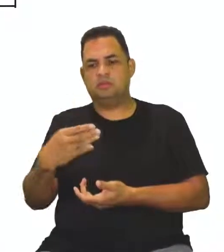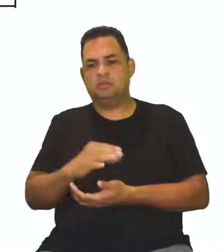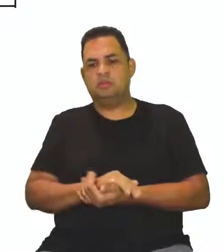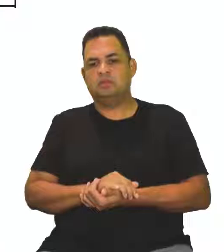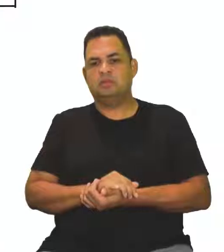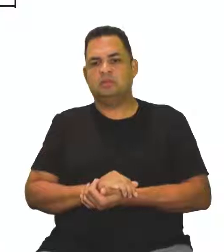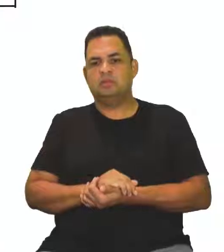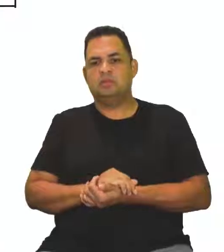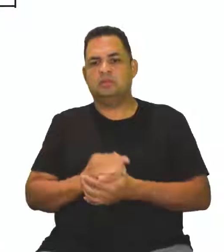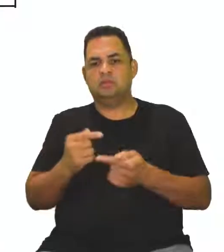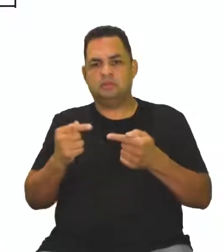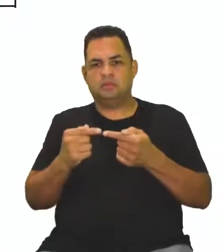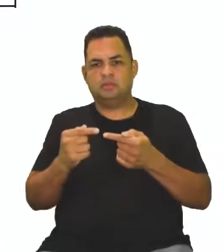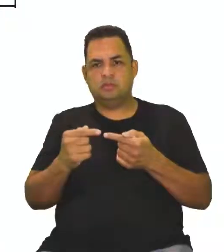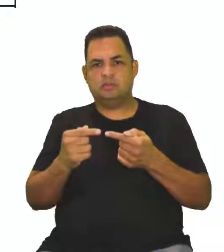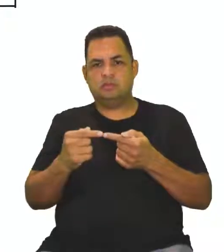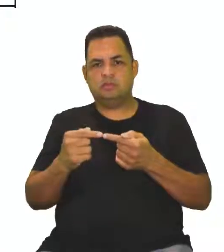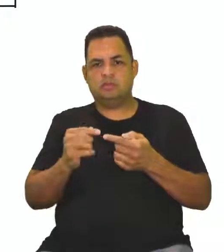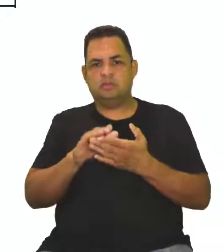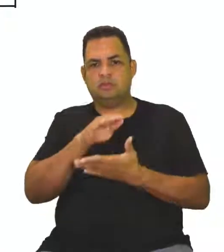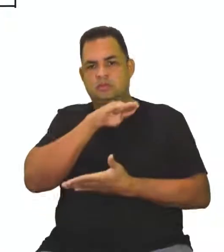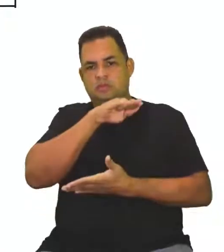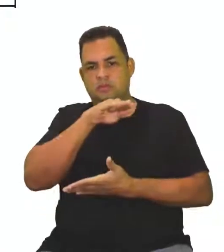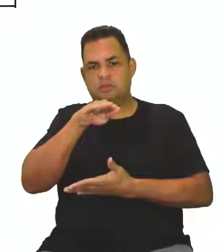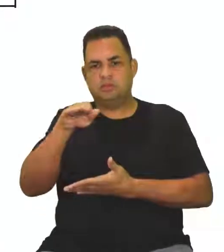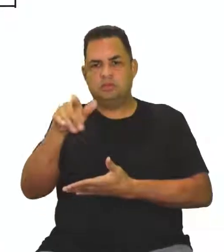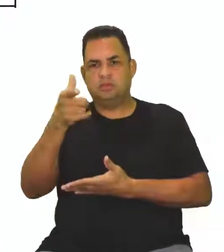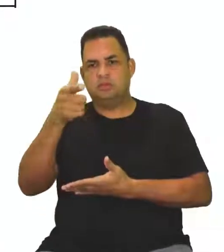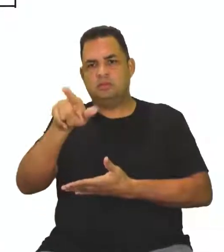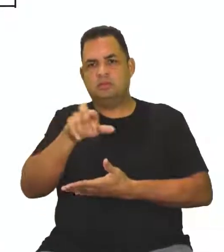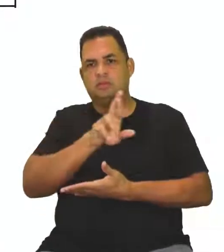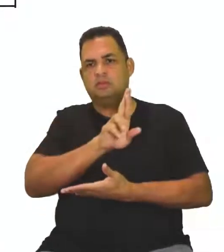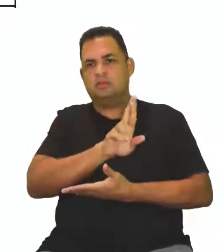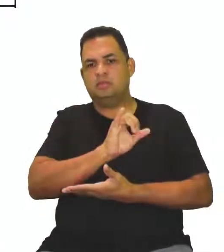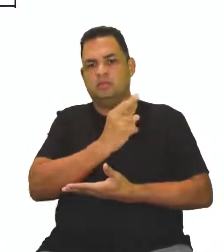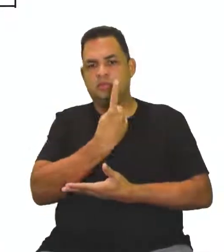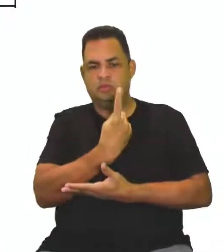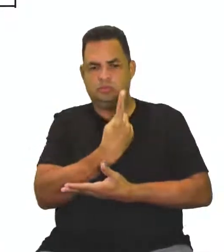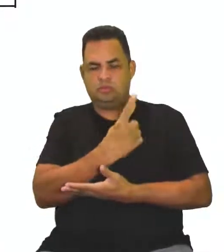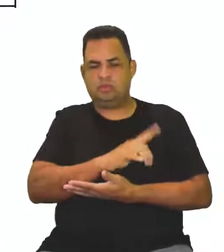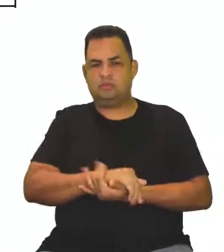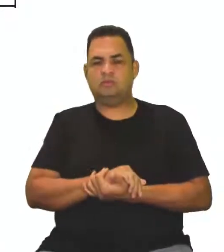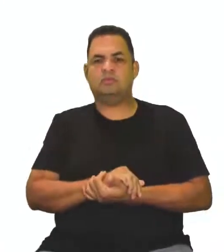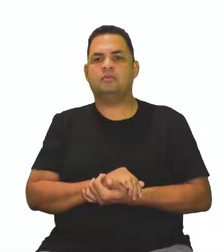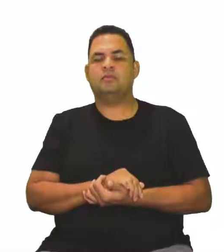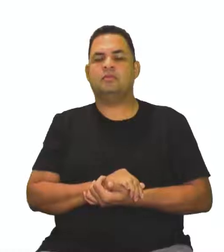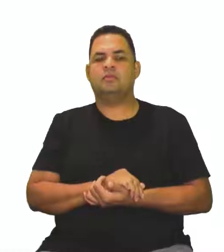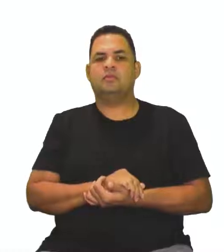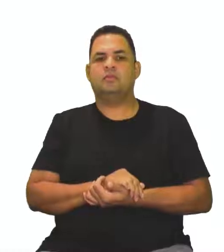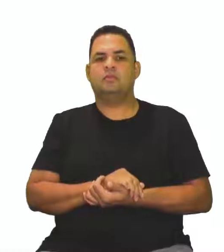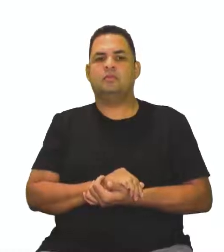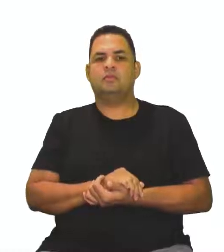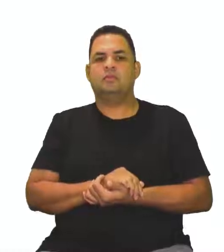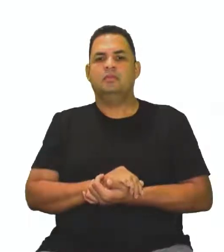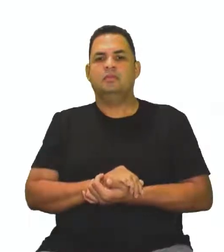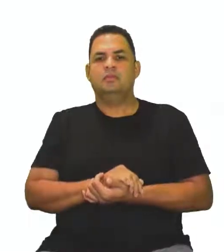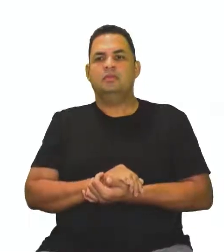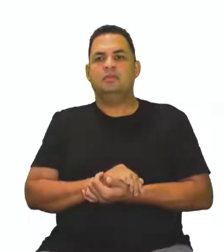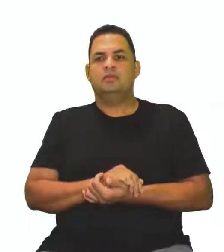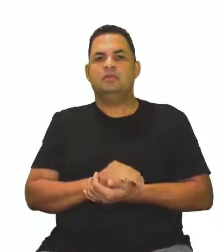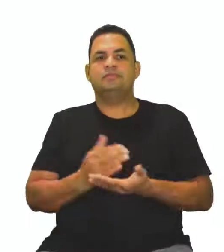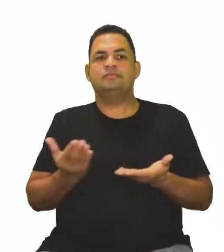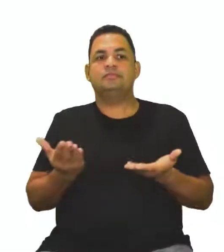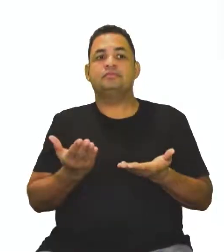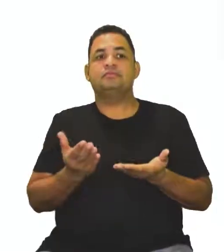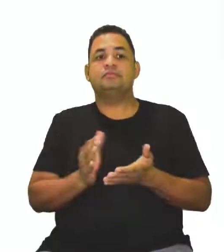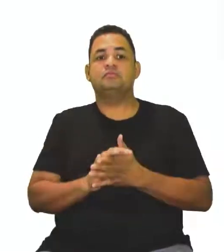nós associamos aí em série com o outro, ok? Então, o que nós podemos